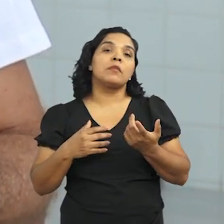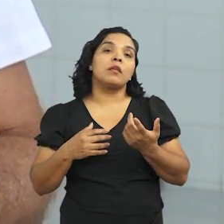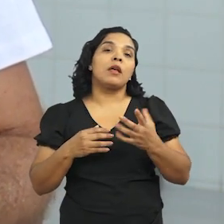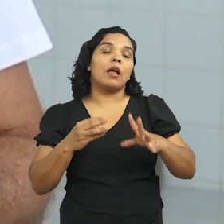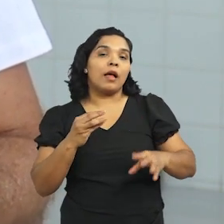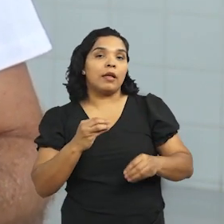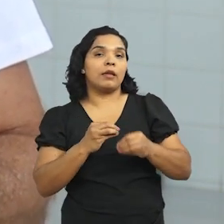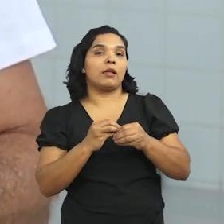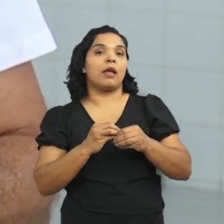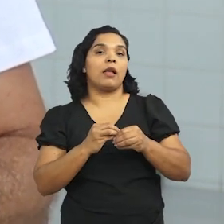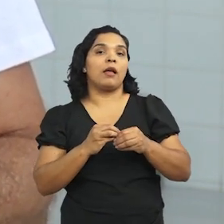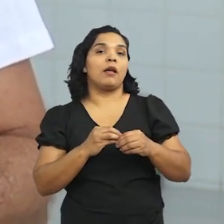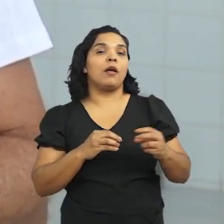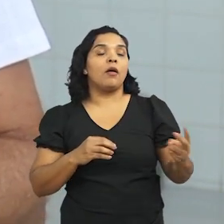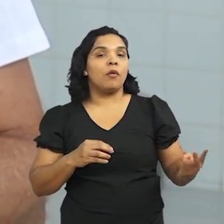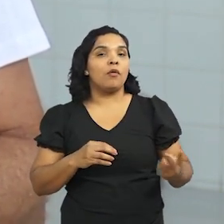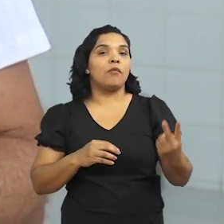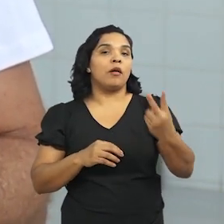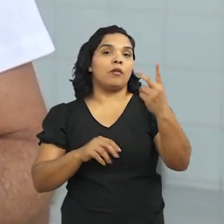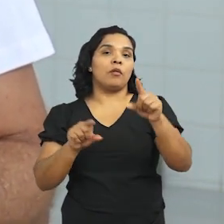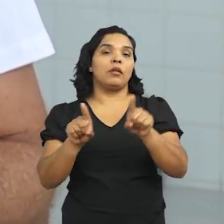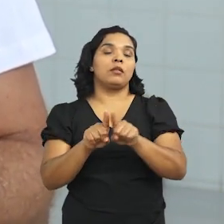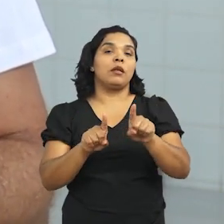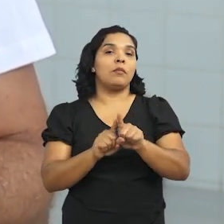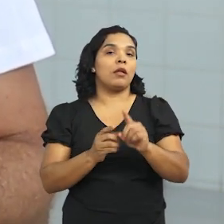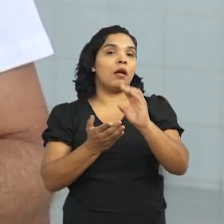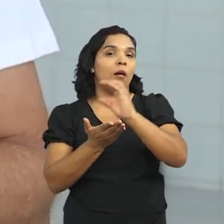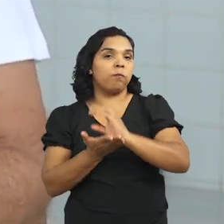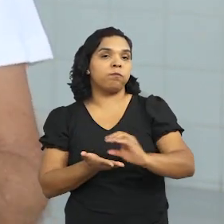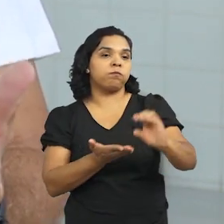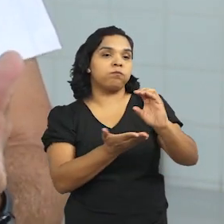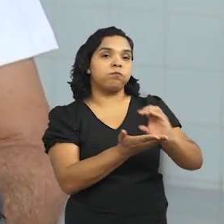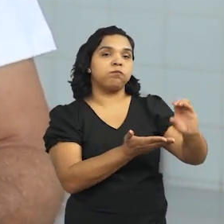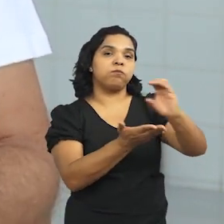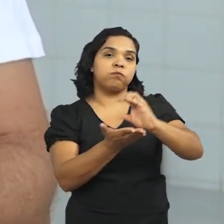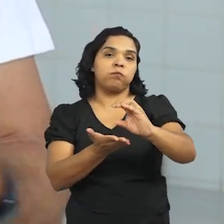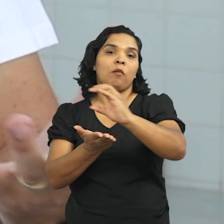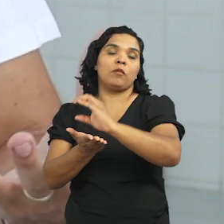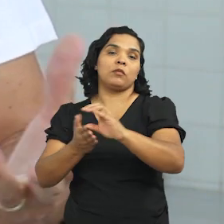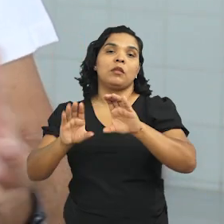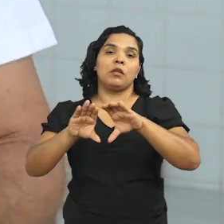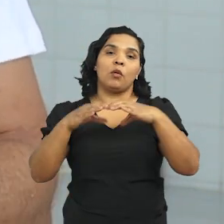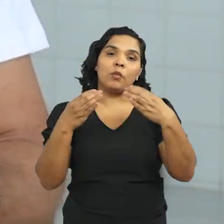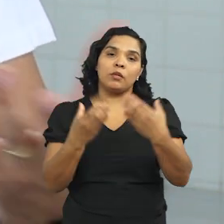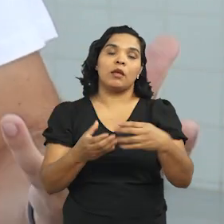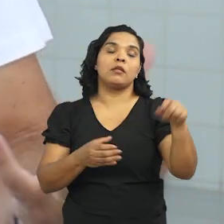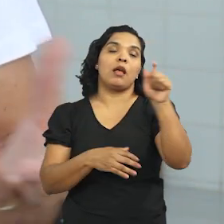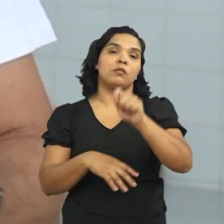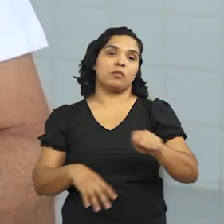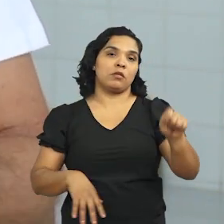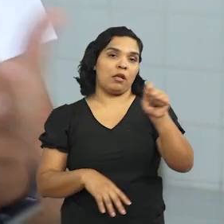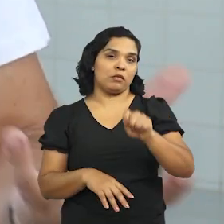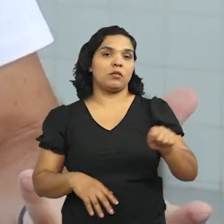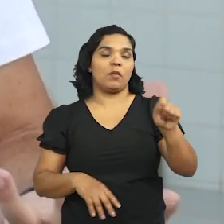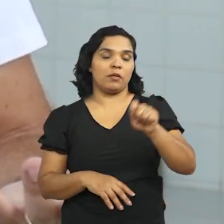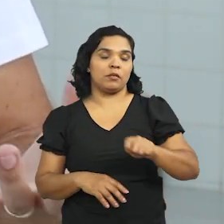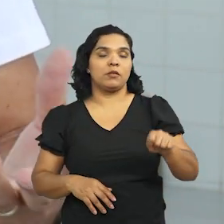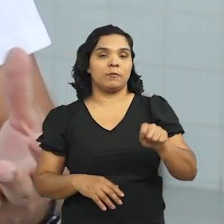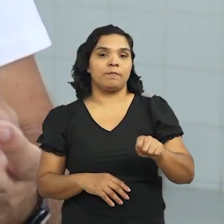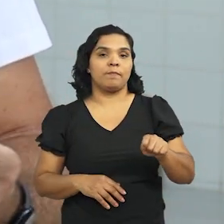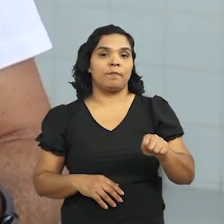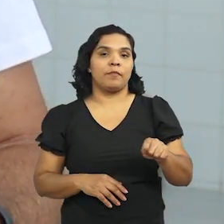gente pretende agregar valor ao fruto e aumentar, né, a fonte de renda dessas comunidades, dessas